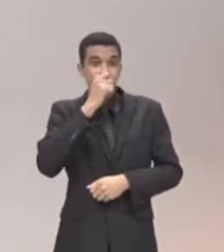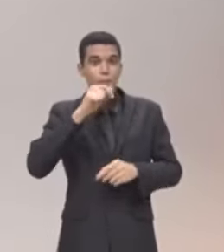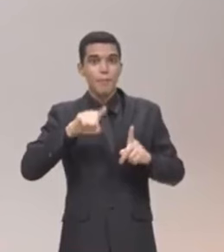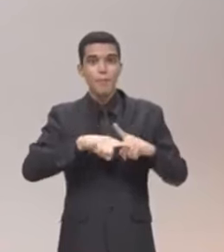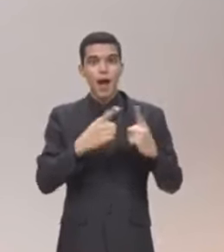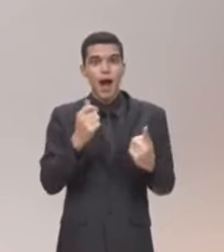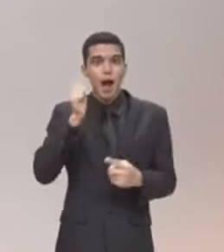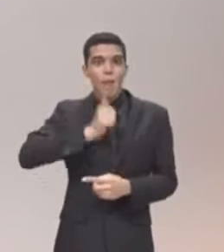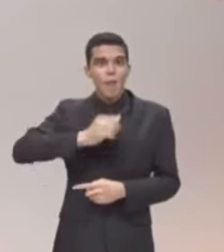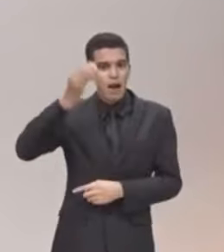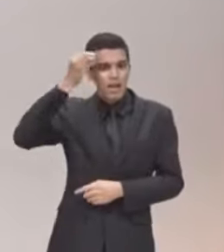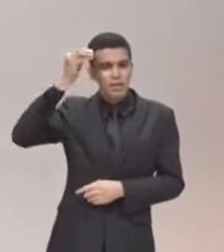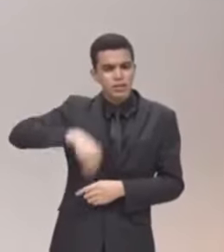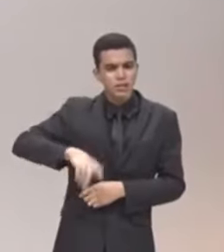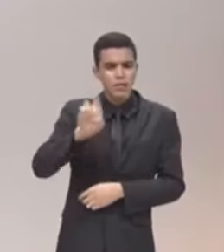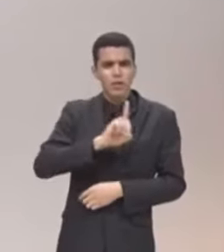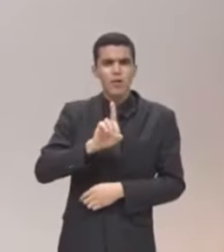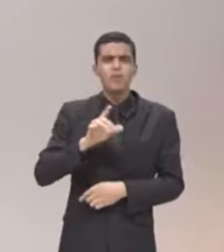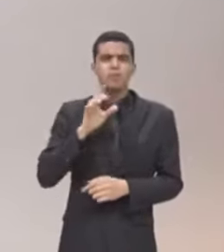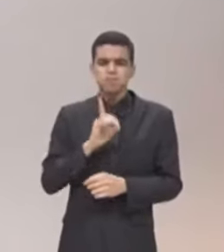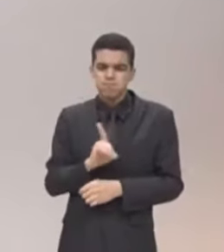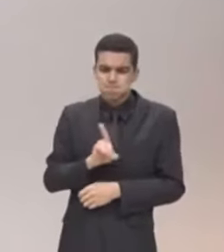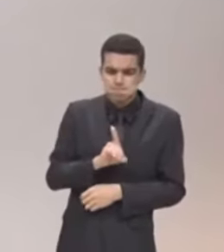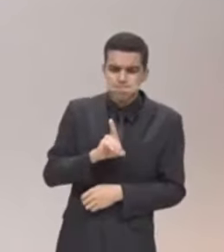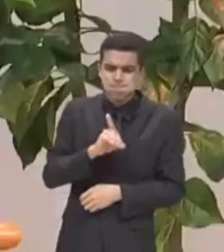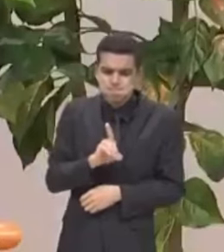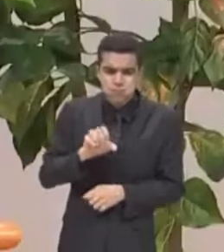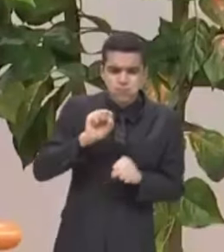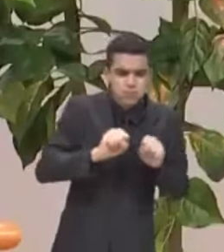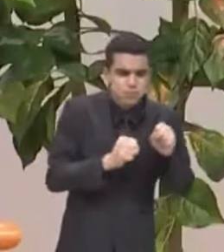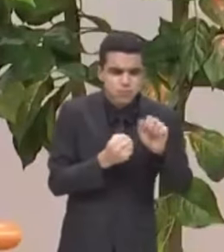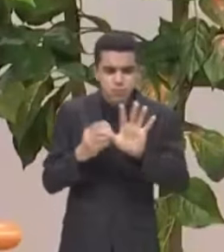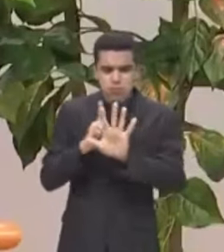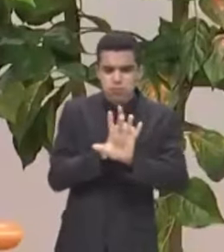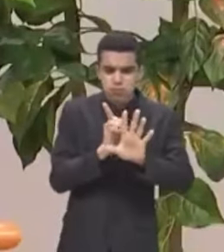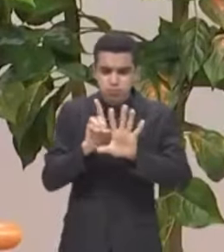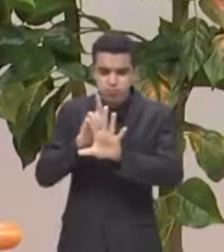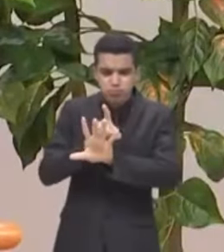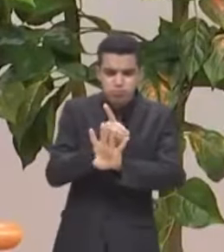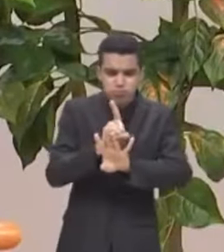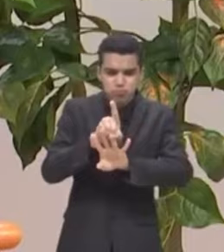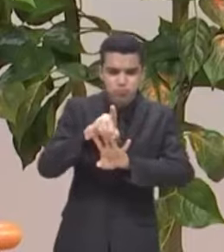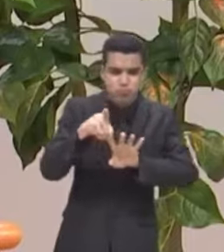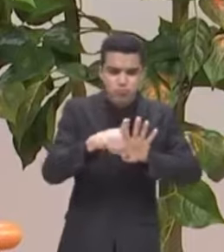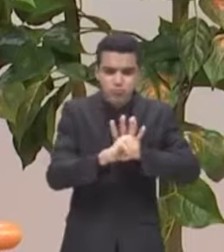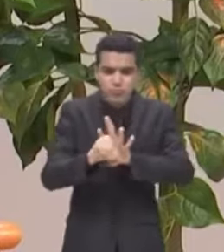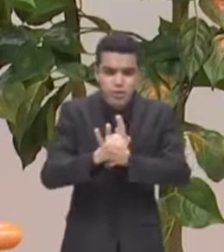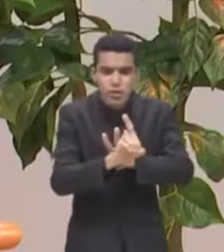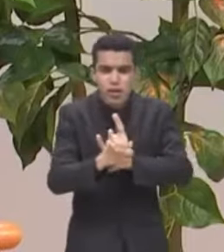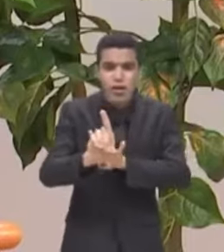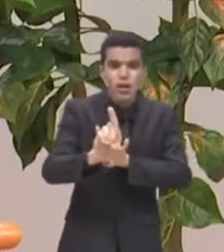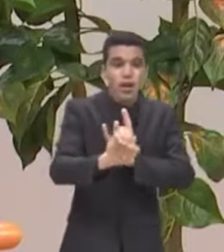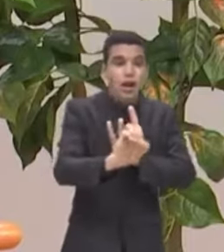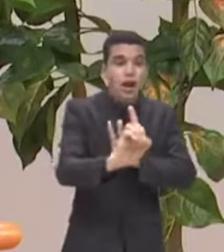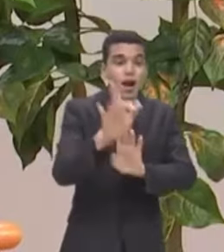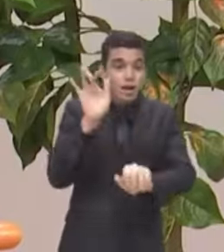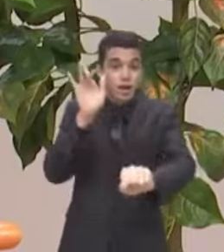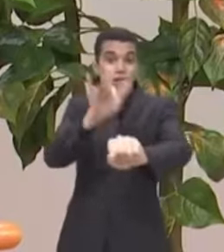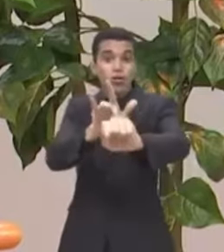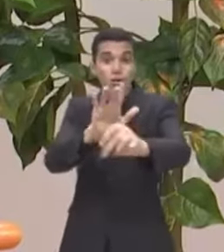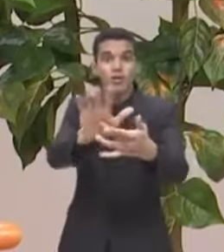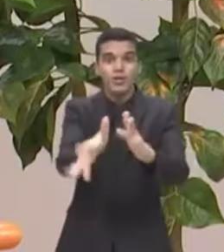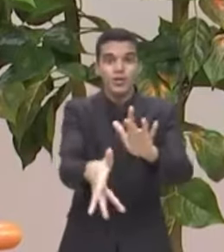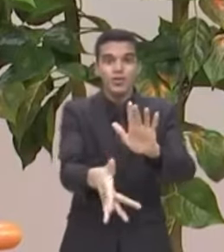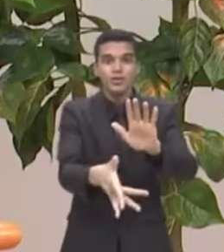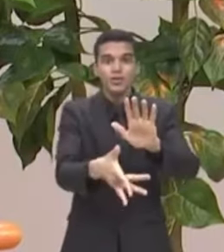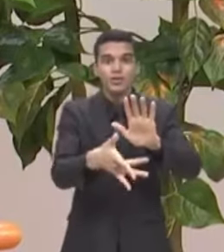desistia. Quando alcançou-lhe o mestre, tocou nas suas vestes, ele indaga quem?